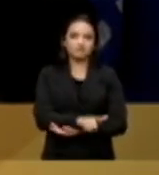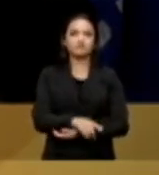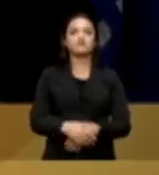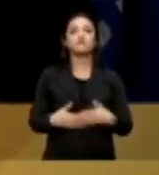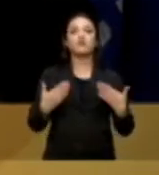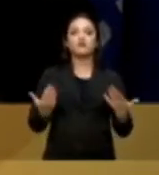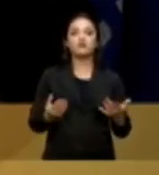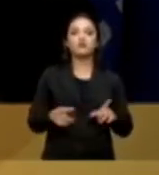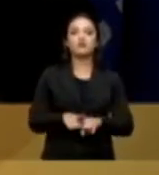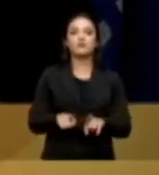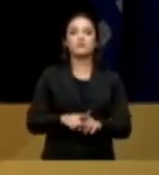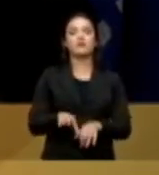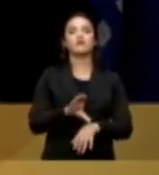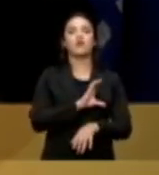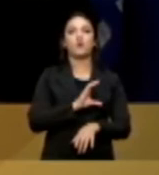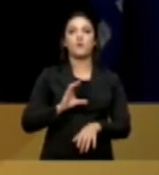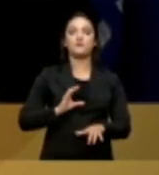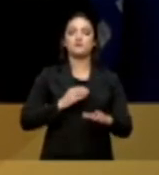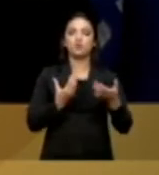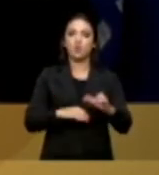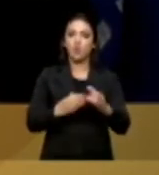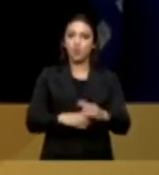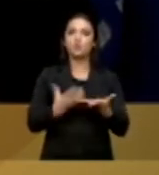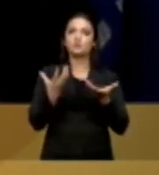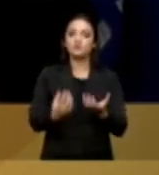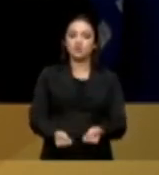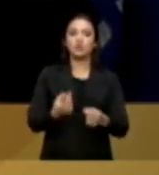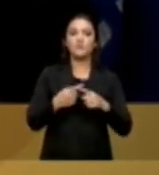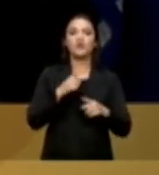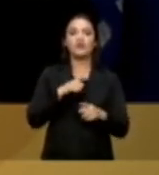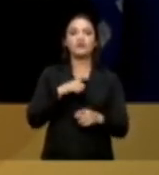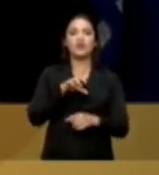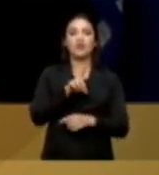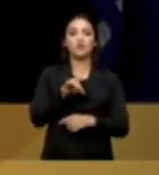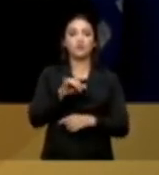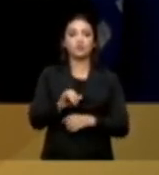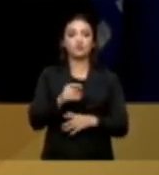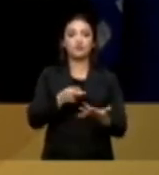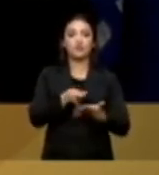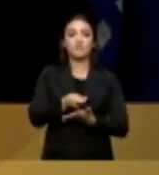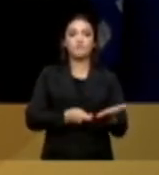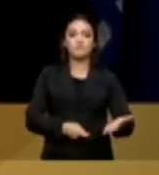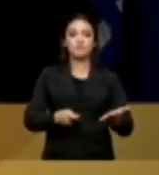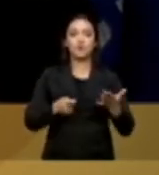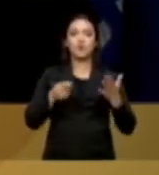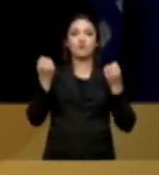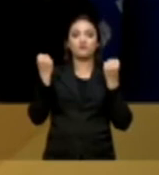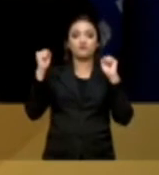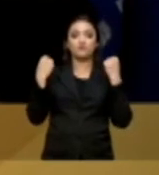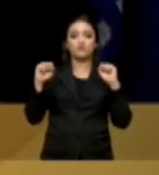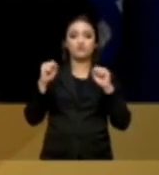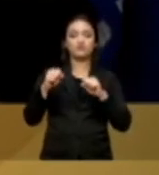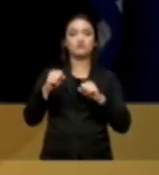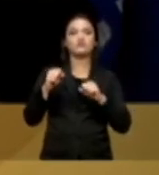foi adotada pela comissão do concurso no caso, pois foi determinada a realização da prova de capacidade física em Manaus,